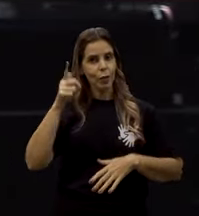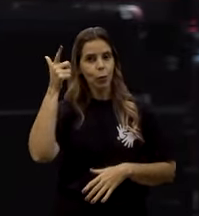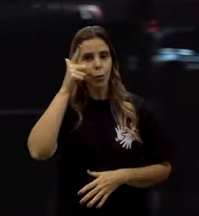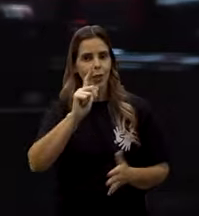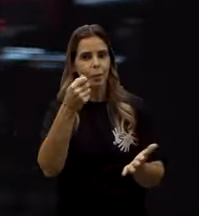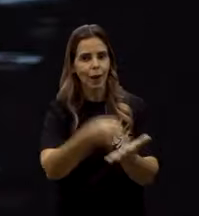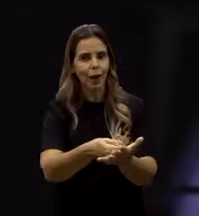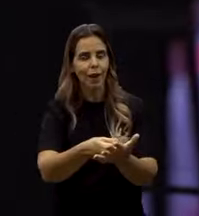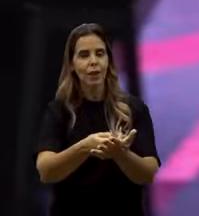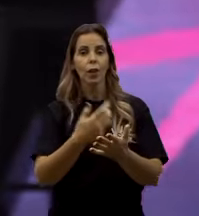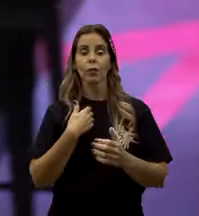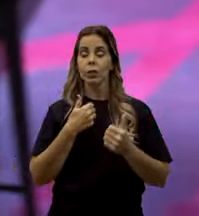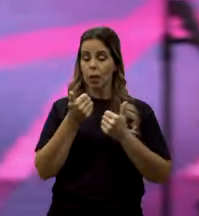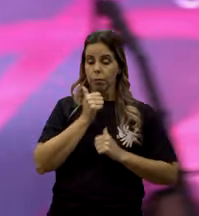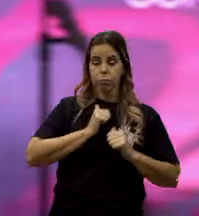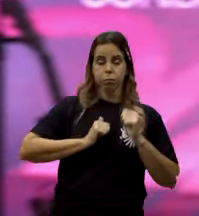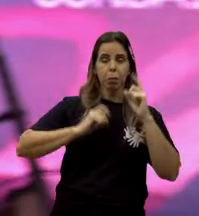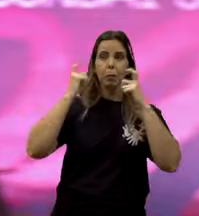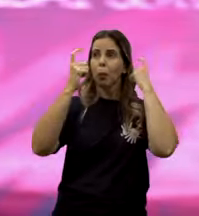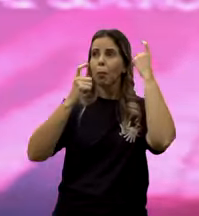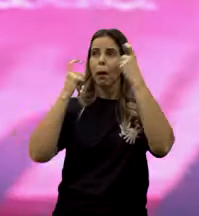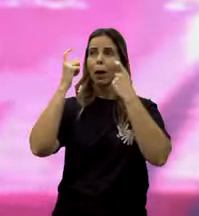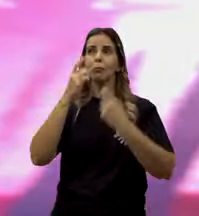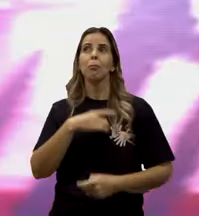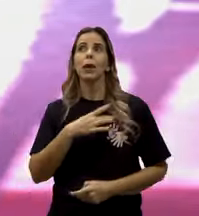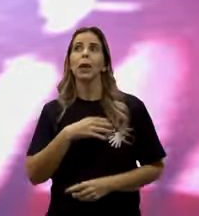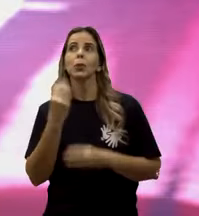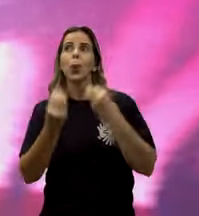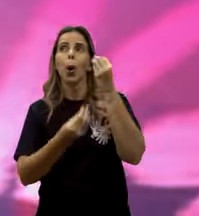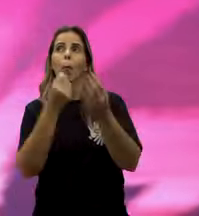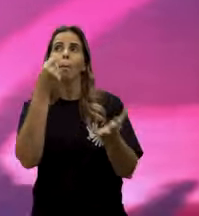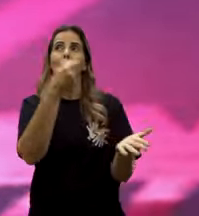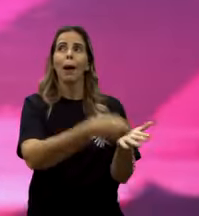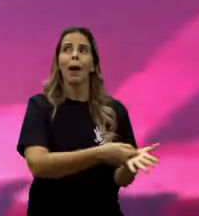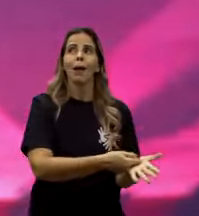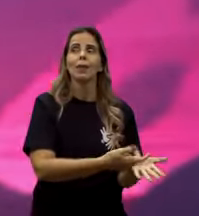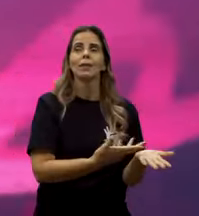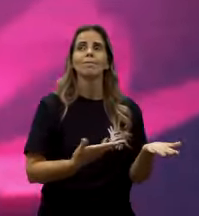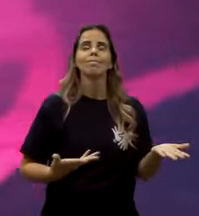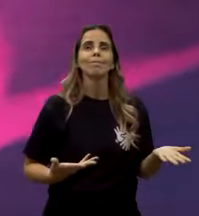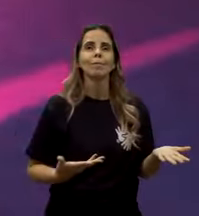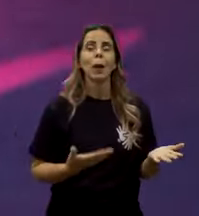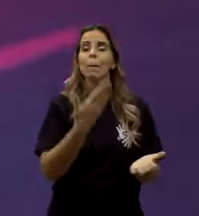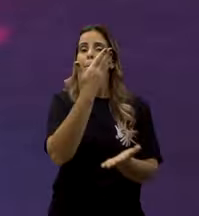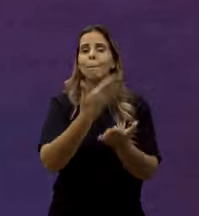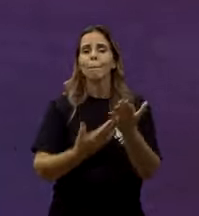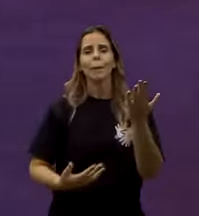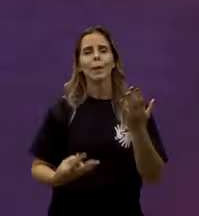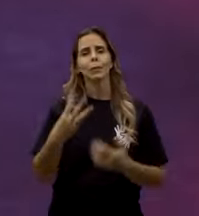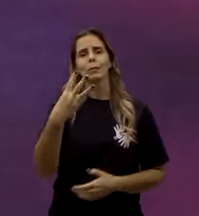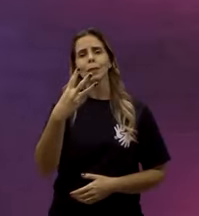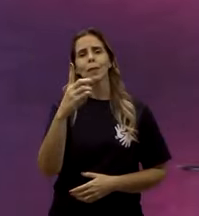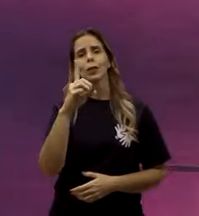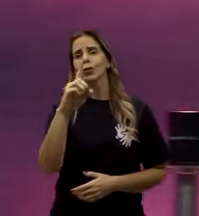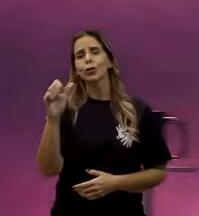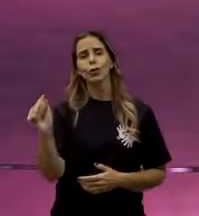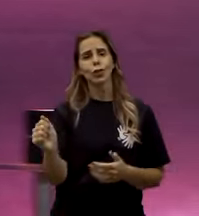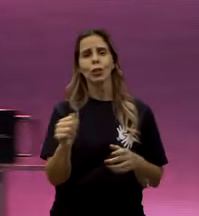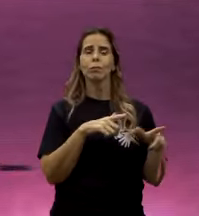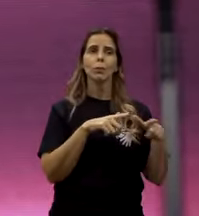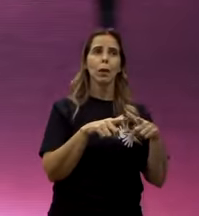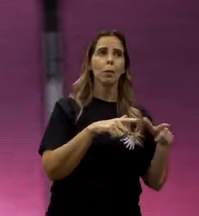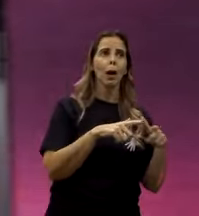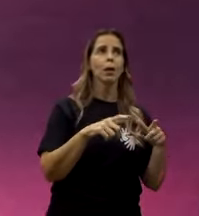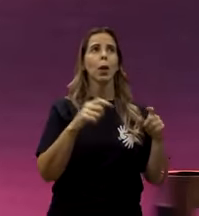e tá você ansioso preocupado com medo como é que vai ser perdeu dois dias três dias que você podia ter ficado feliz com sua família ter feito